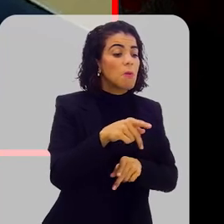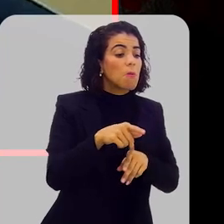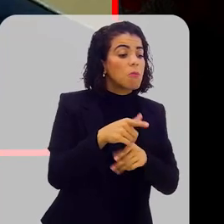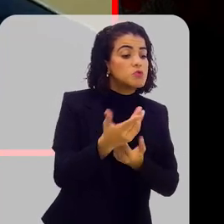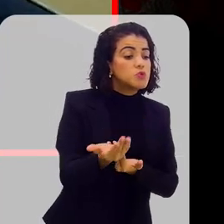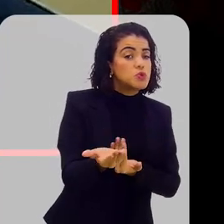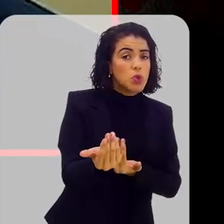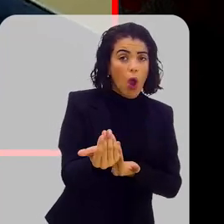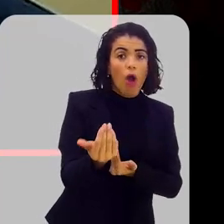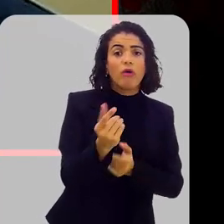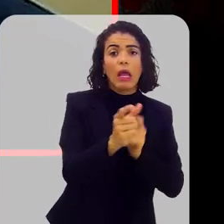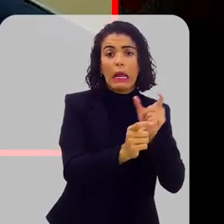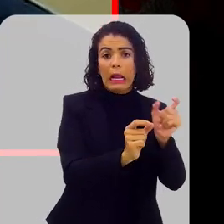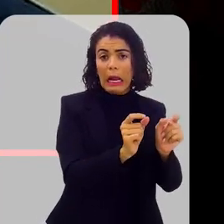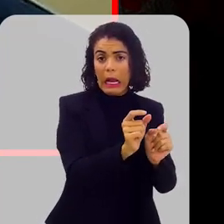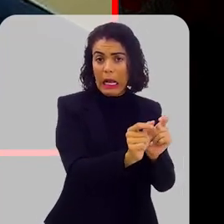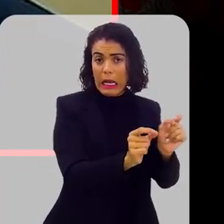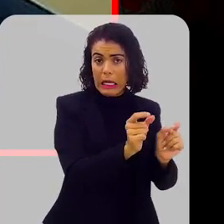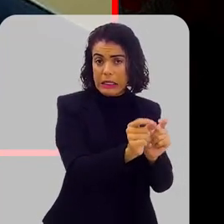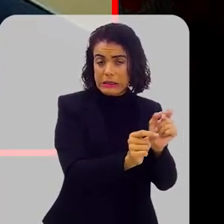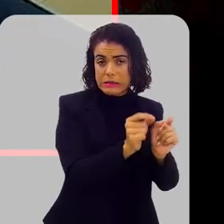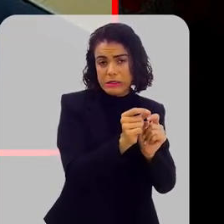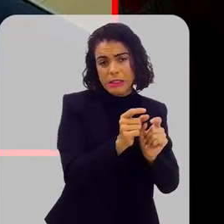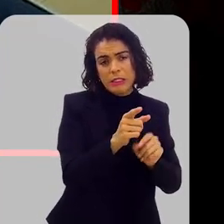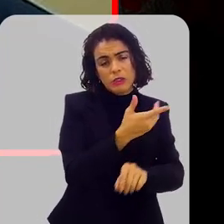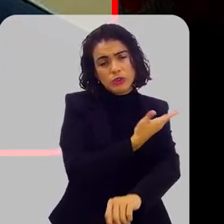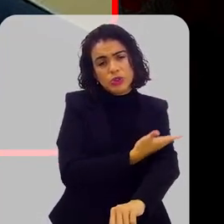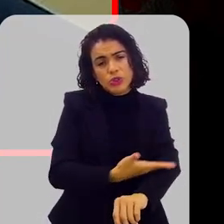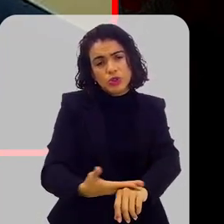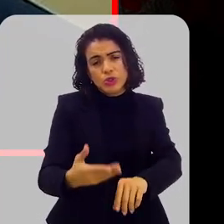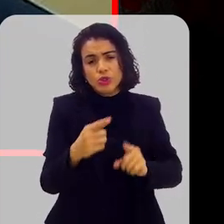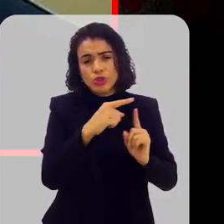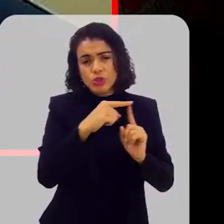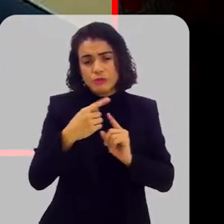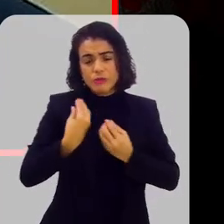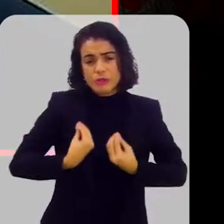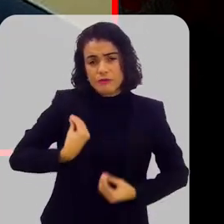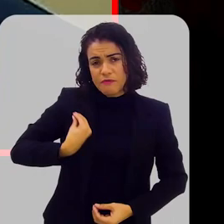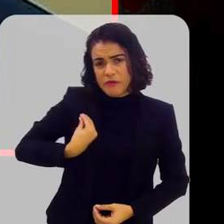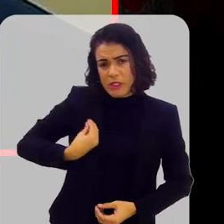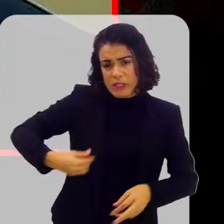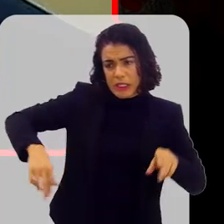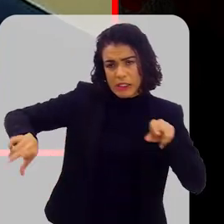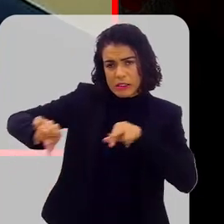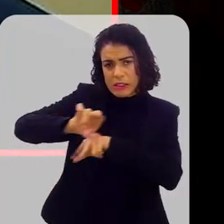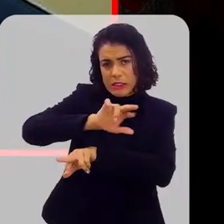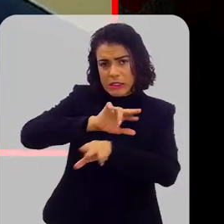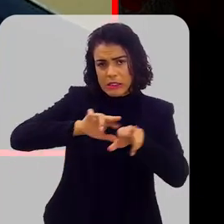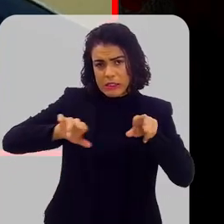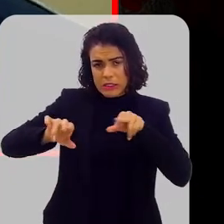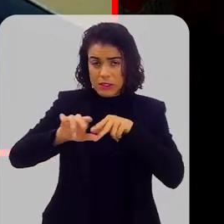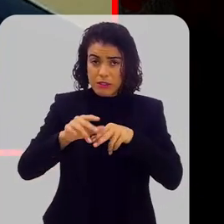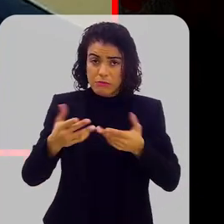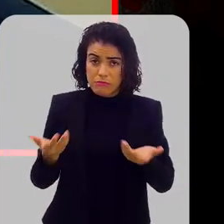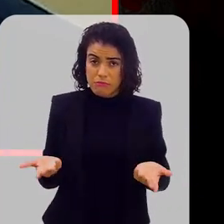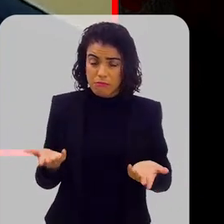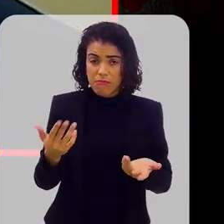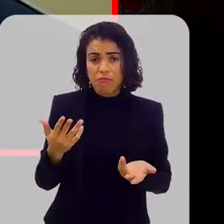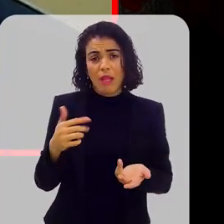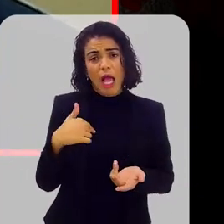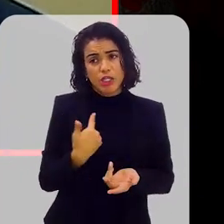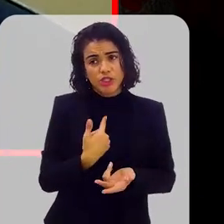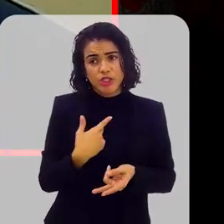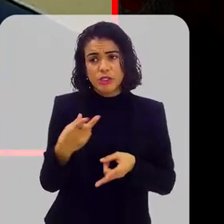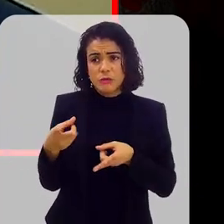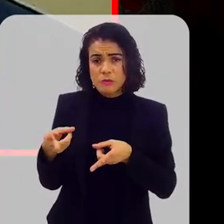jovens. É óbvio que o estilo de vida é muito diferente de uma população para outra, né? A